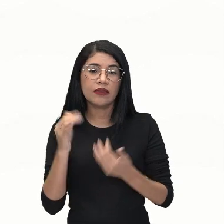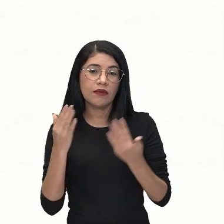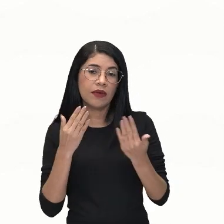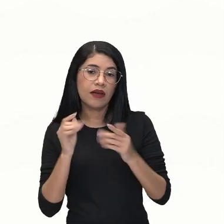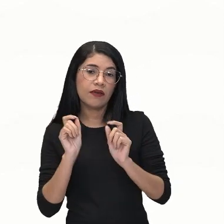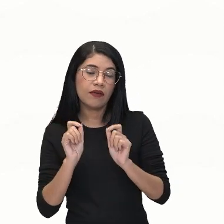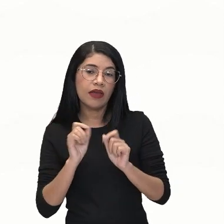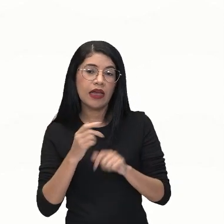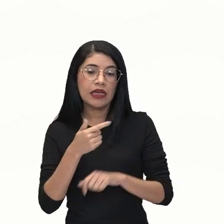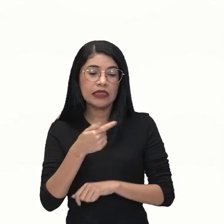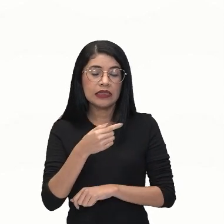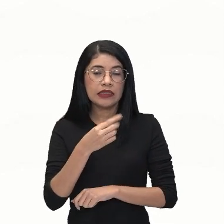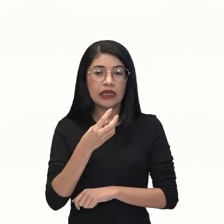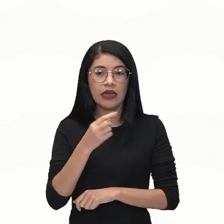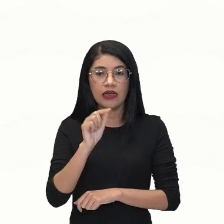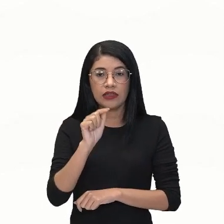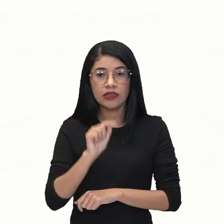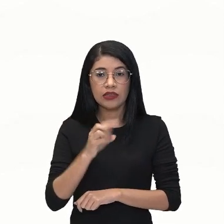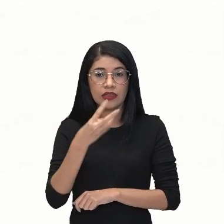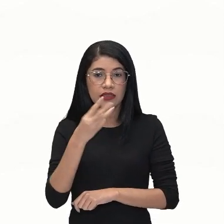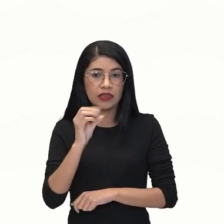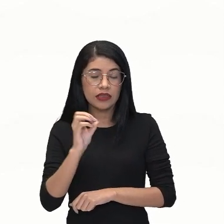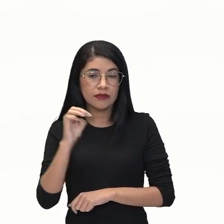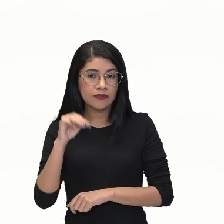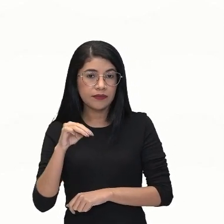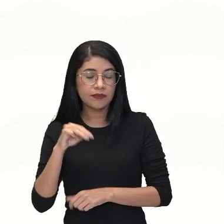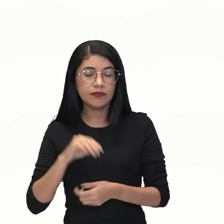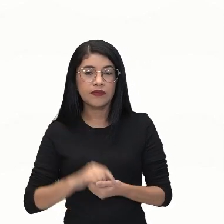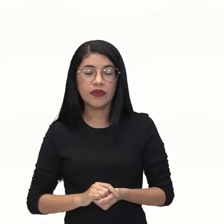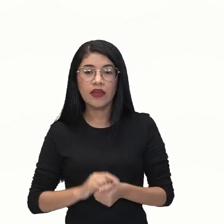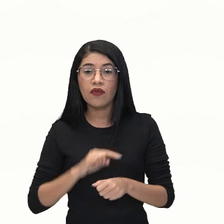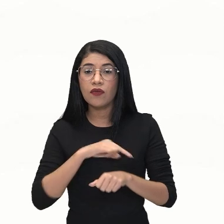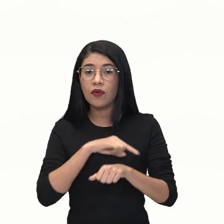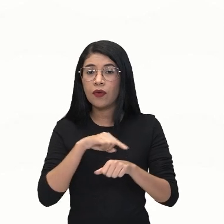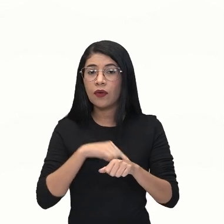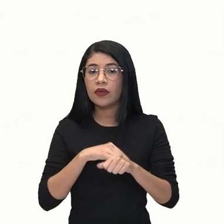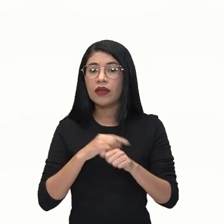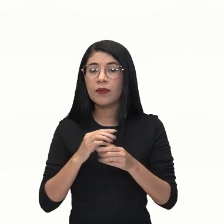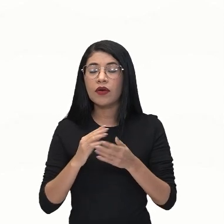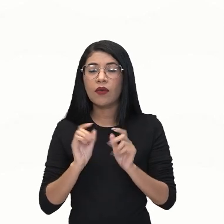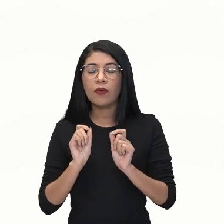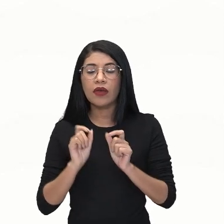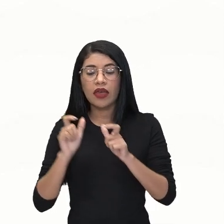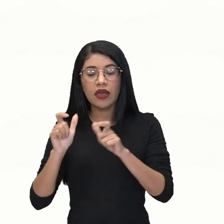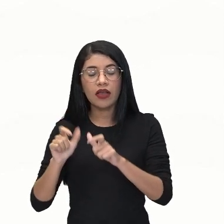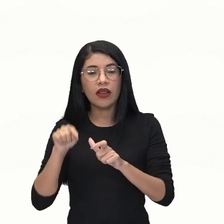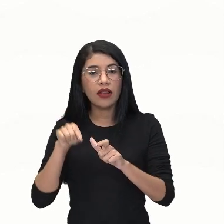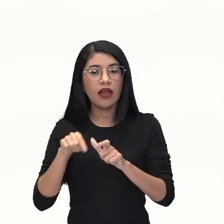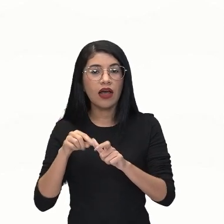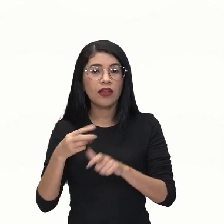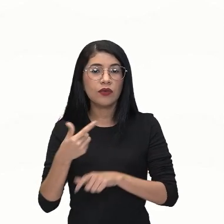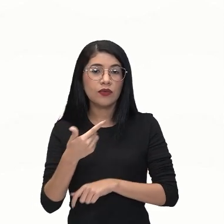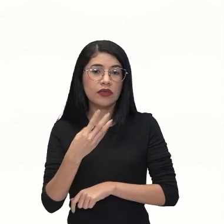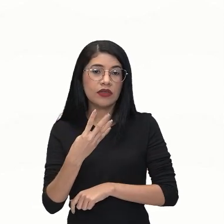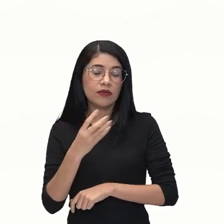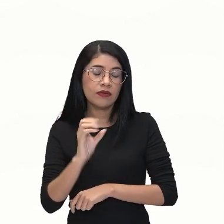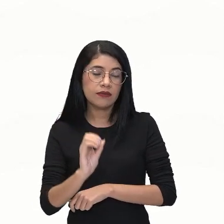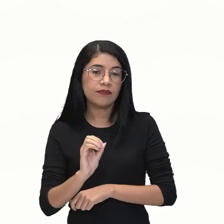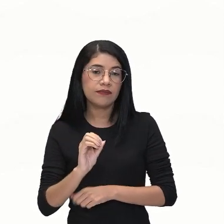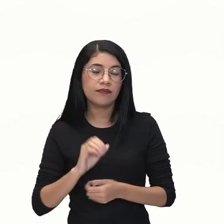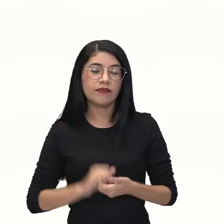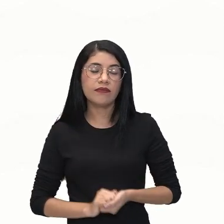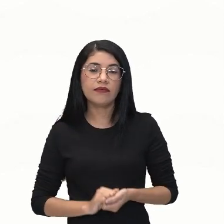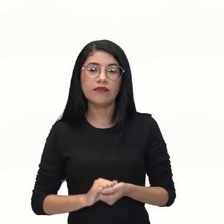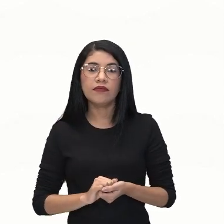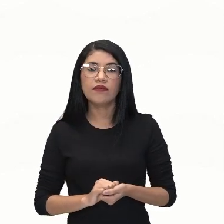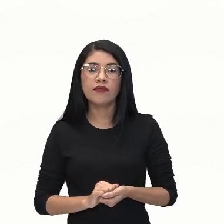Às 7 horas e 30 minutos, que foi o tempo que a gente passou no quilômetro 240. Ou